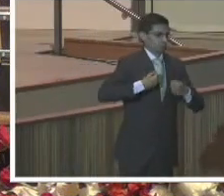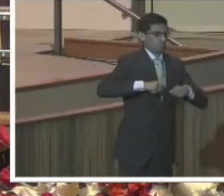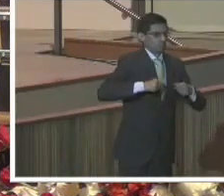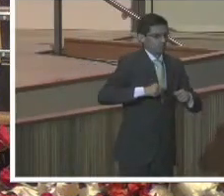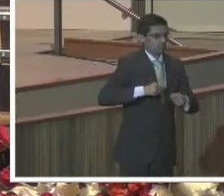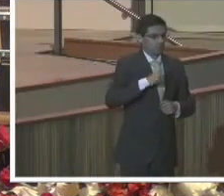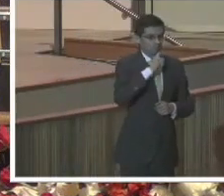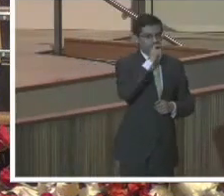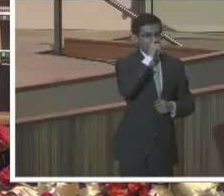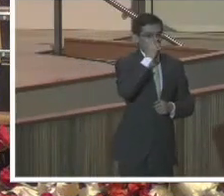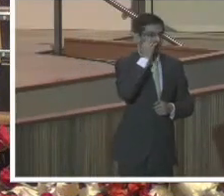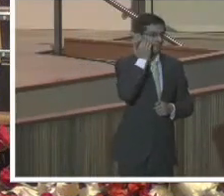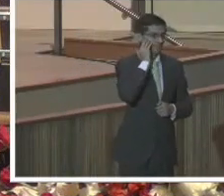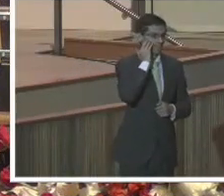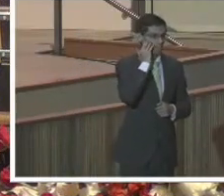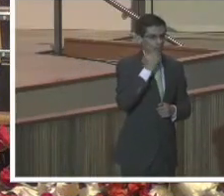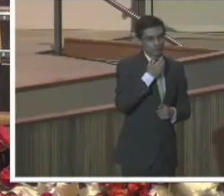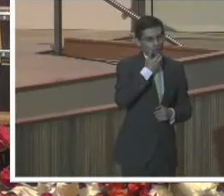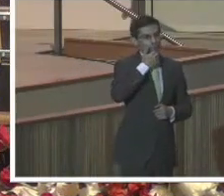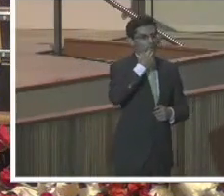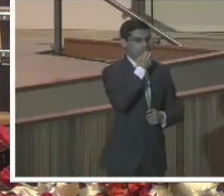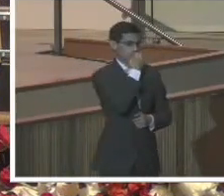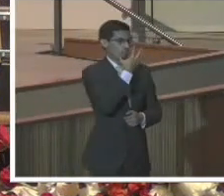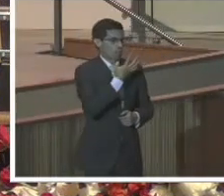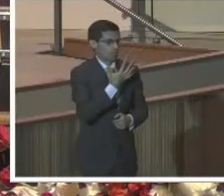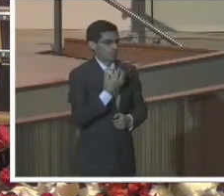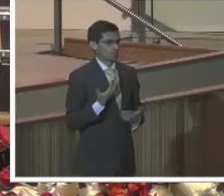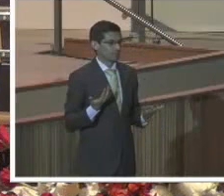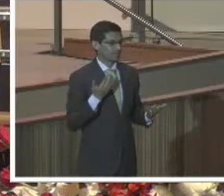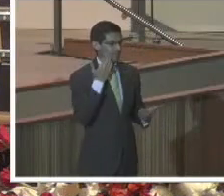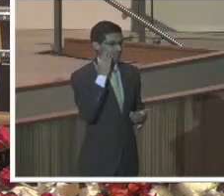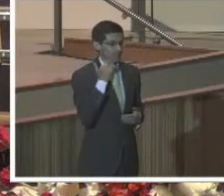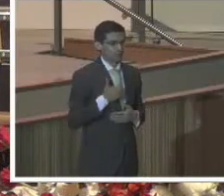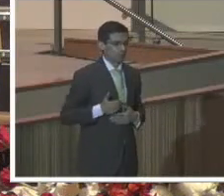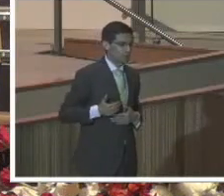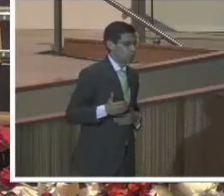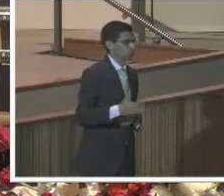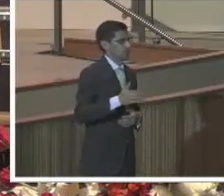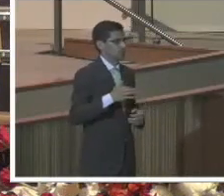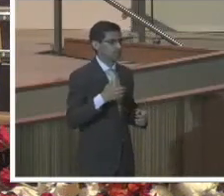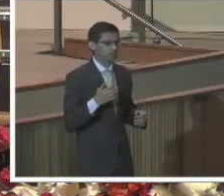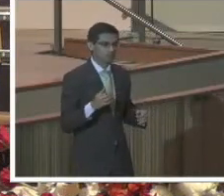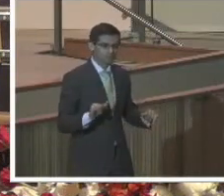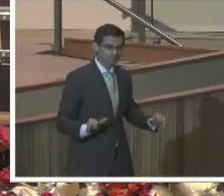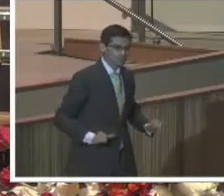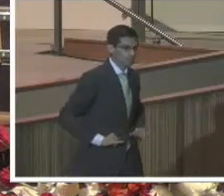se basta e continua ralando pela vida.